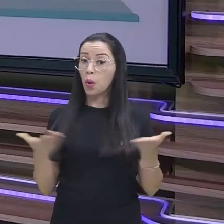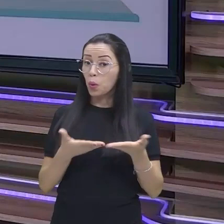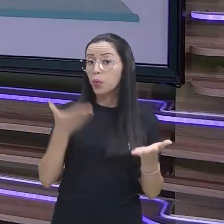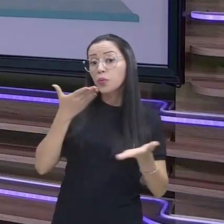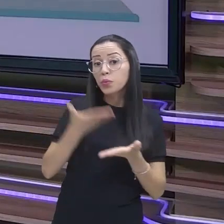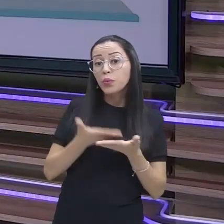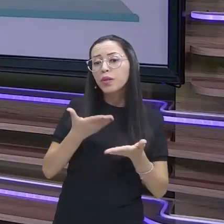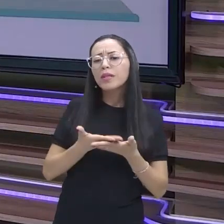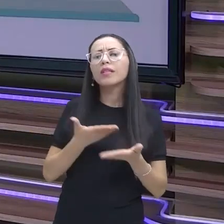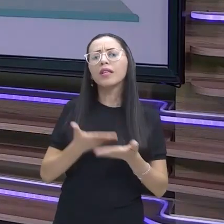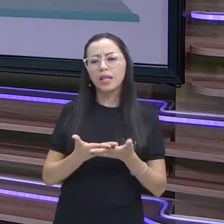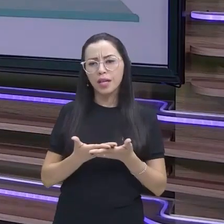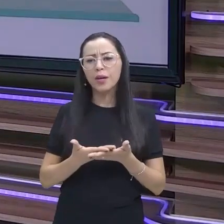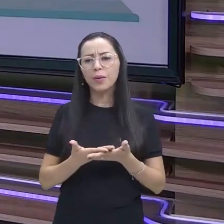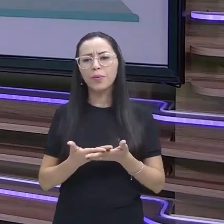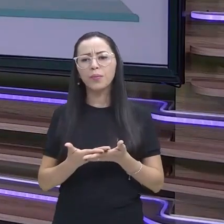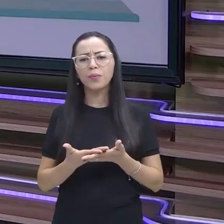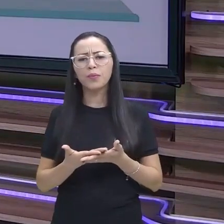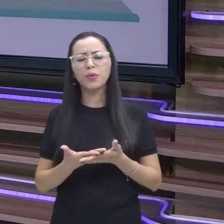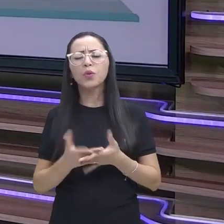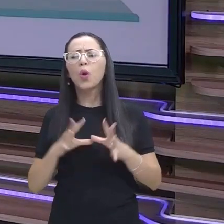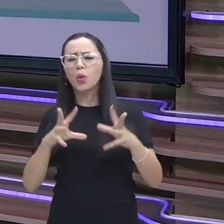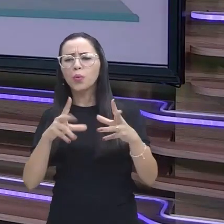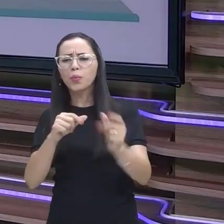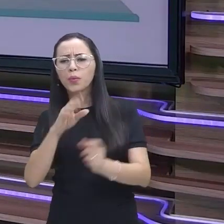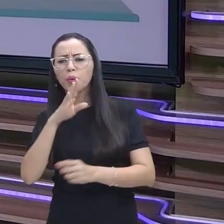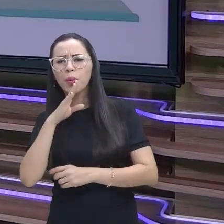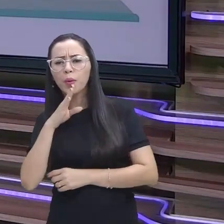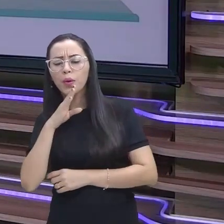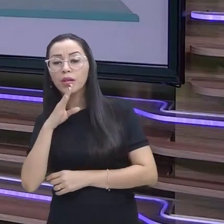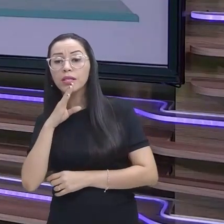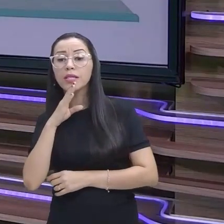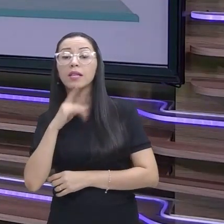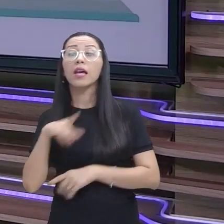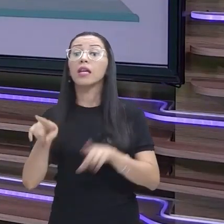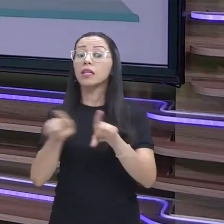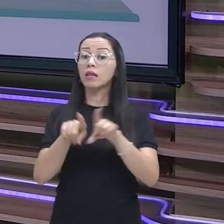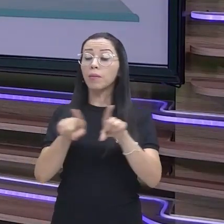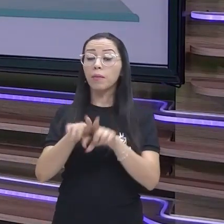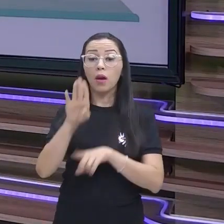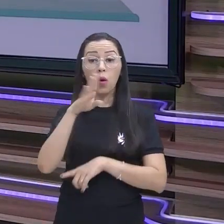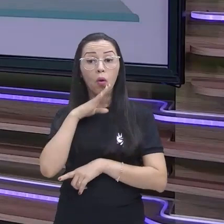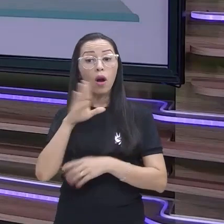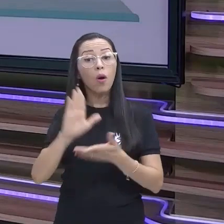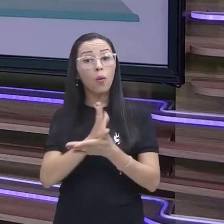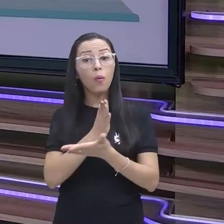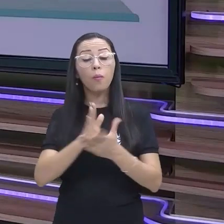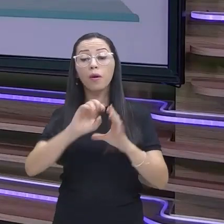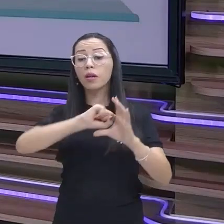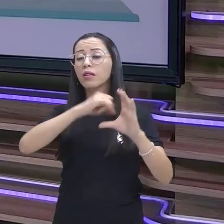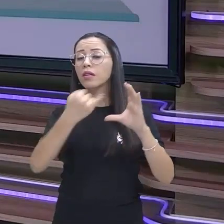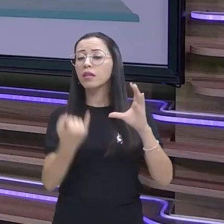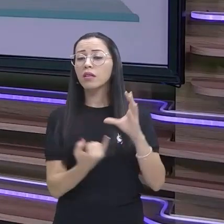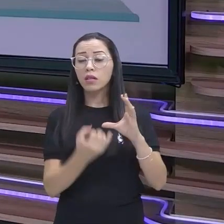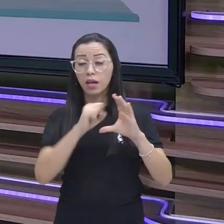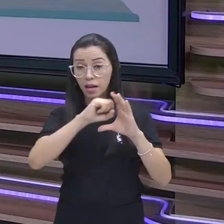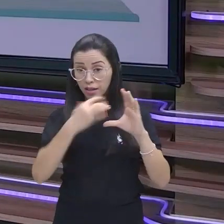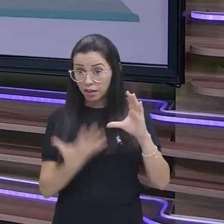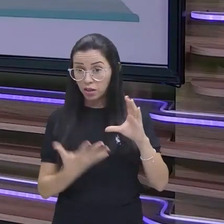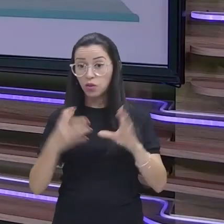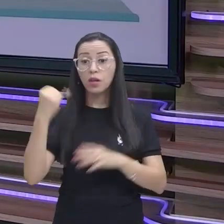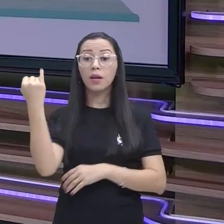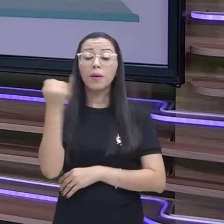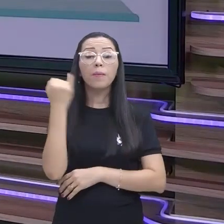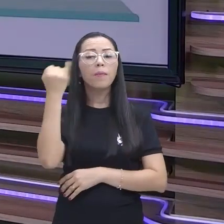conhecida. E nós percebemos também algumas características bem interessantes, bem importantes para